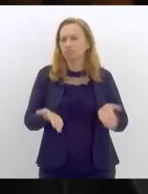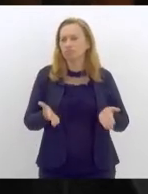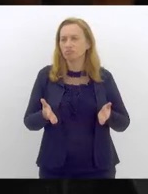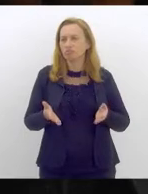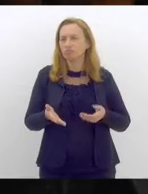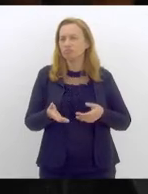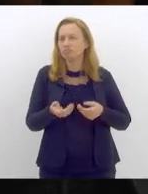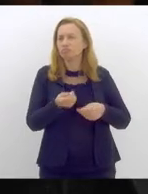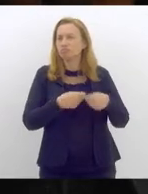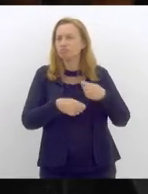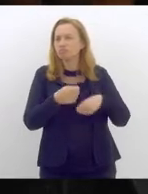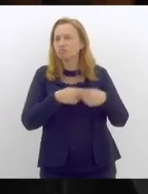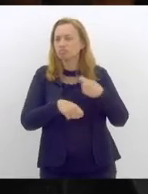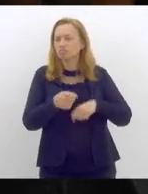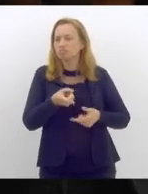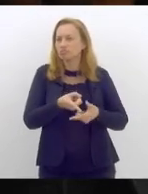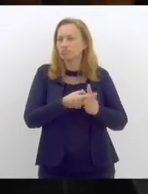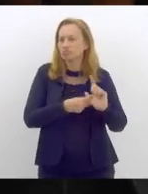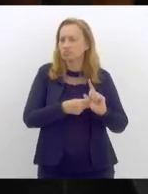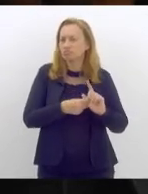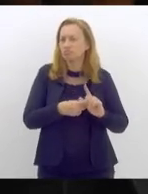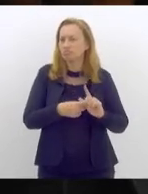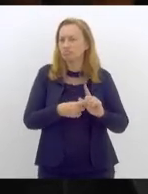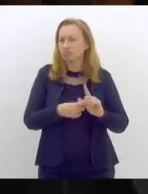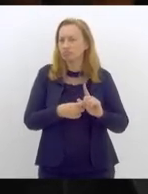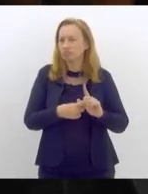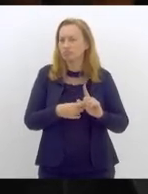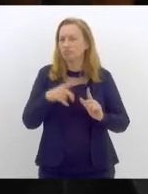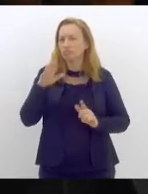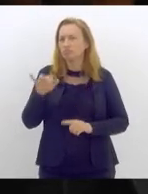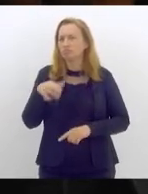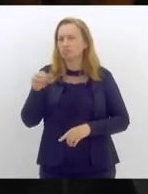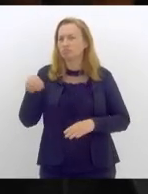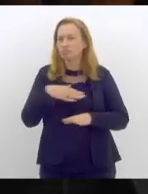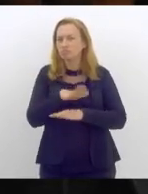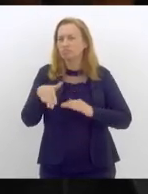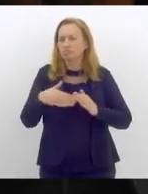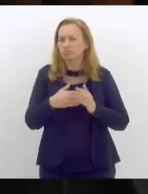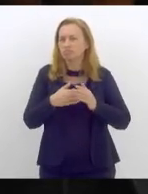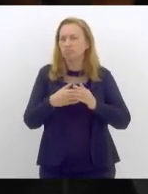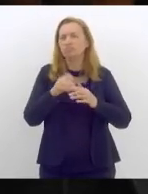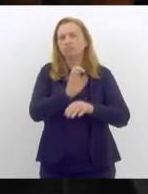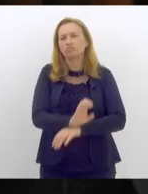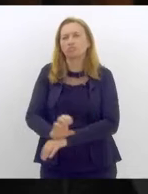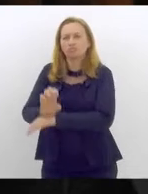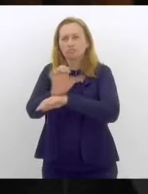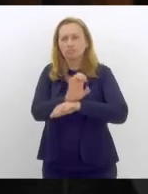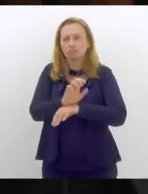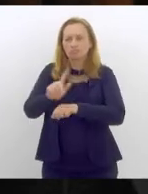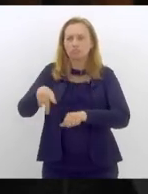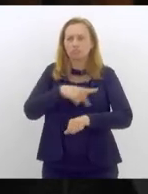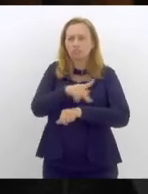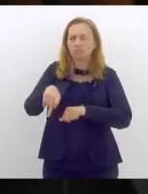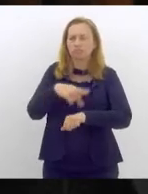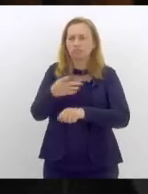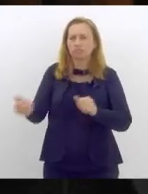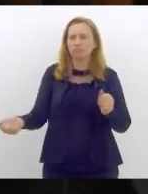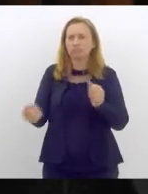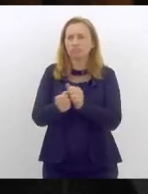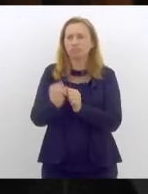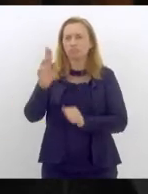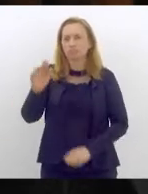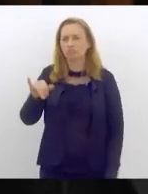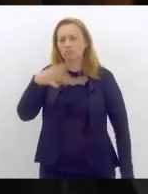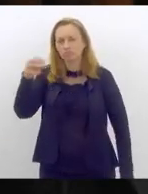do estado com a união e quando eu digo do nosso Estado de todas as idades federativas do país com a união